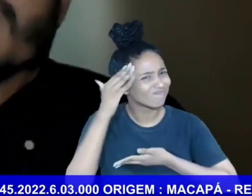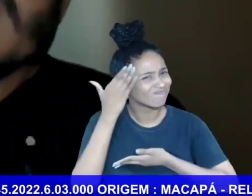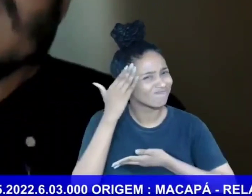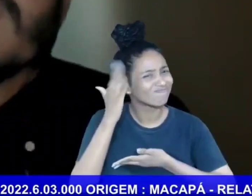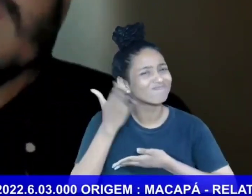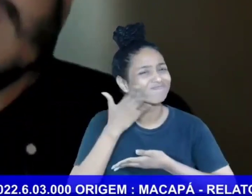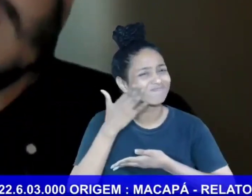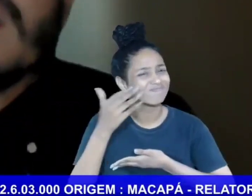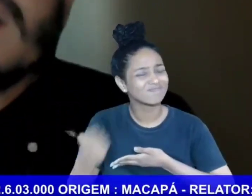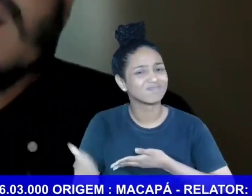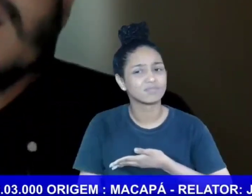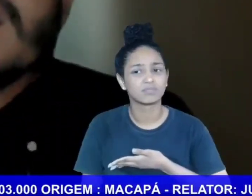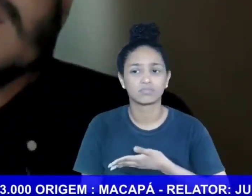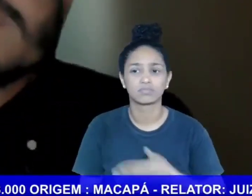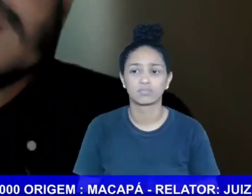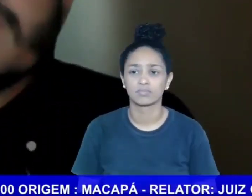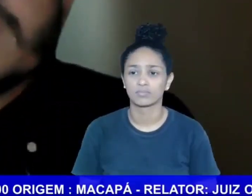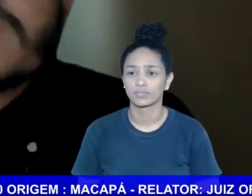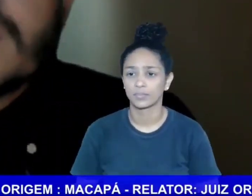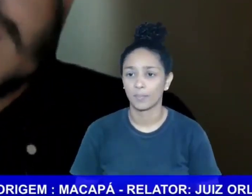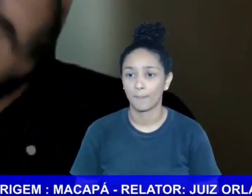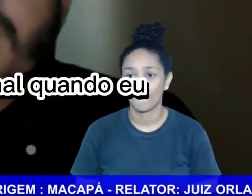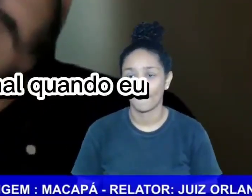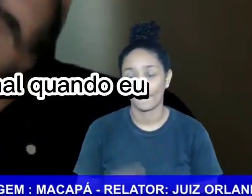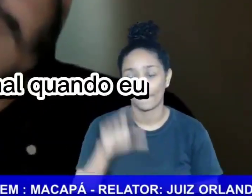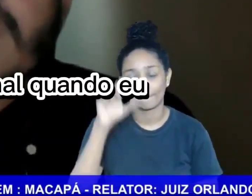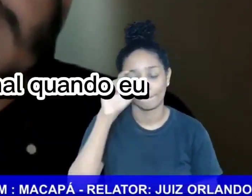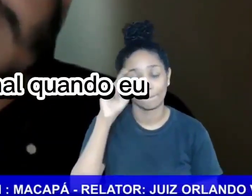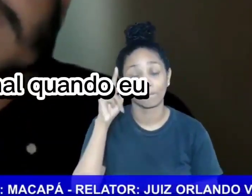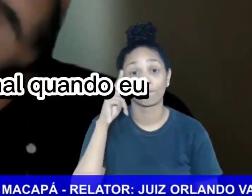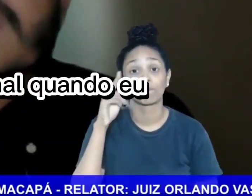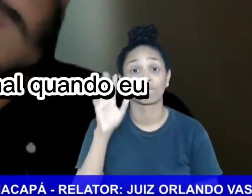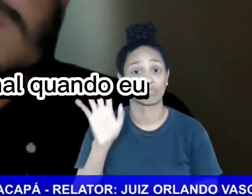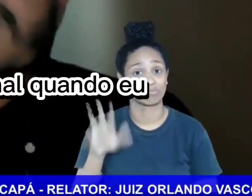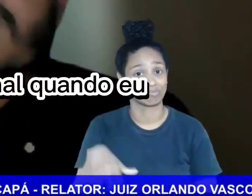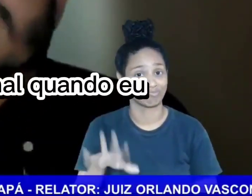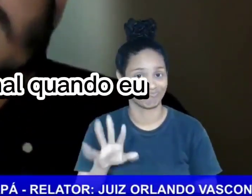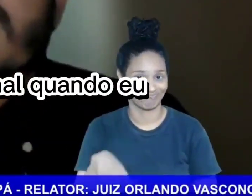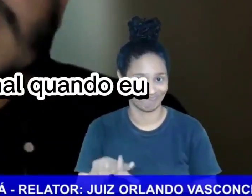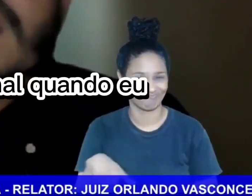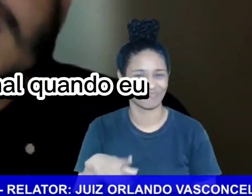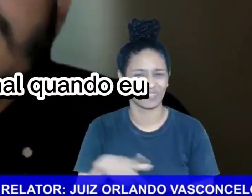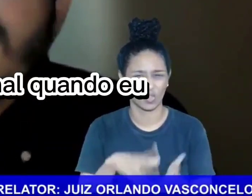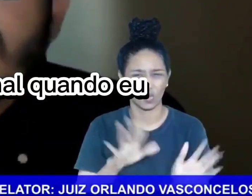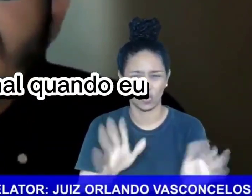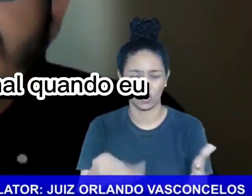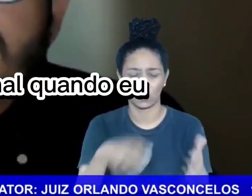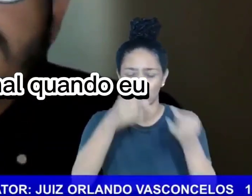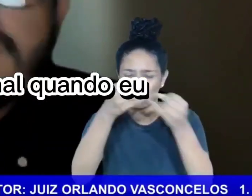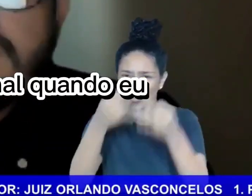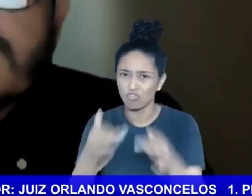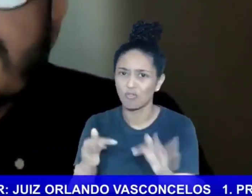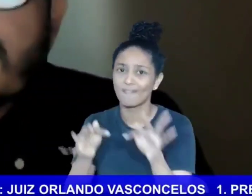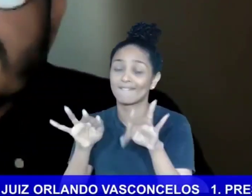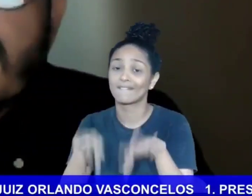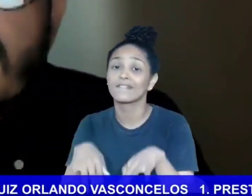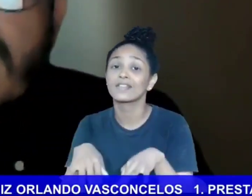convicção. Em vídeo chamada, Orlando Doutor Paulo, Vasconcelos. exatamente aqui no ponto final, quando eu ressalto